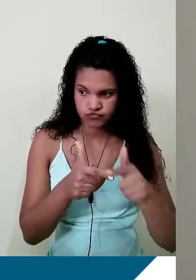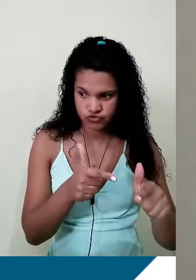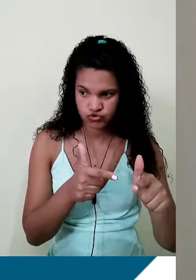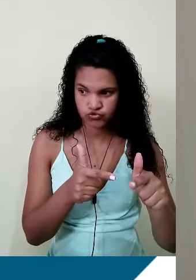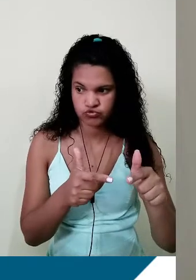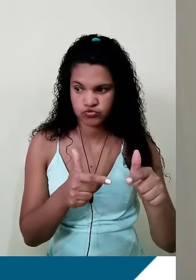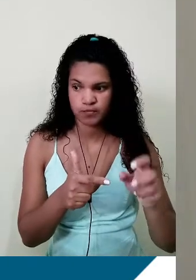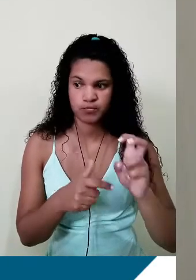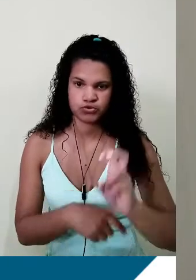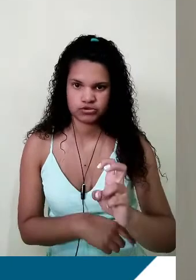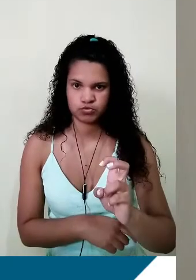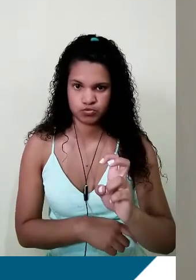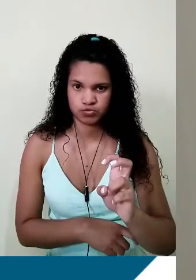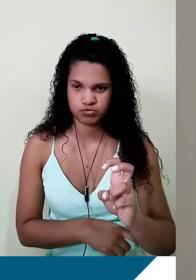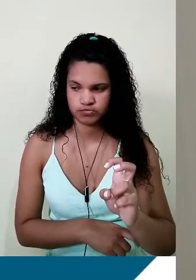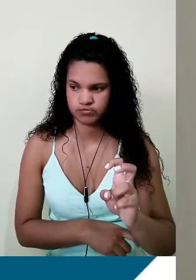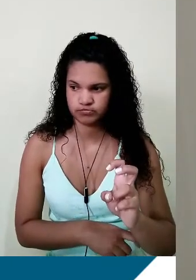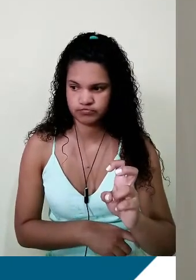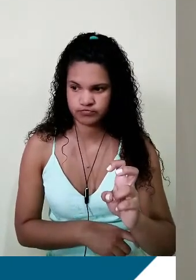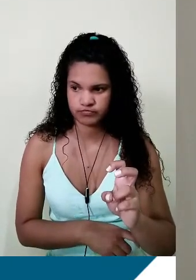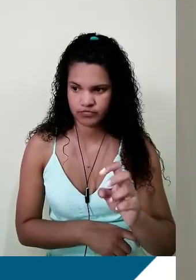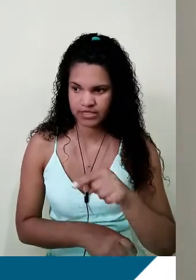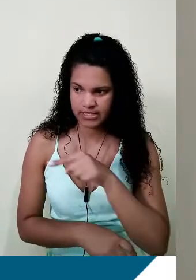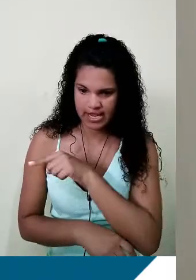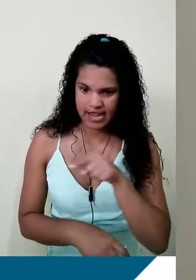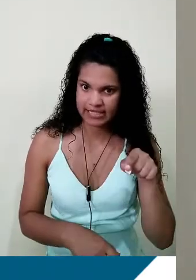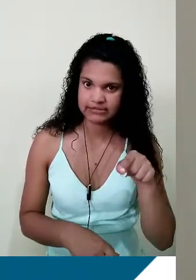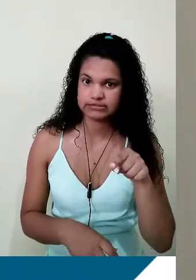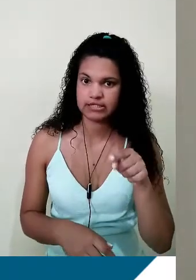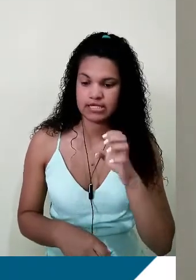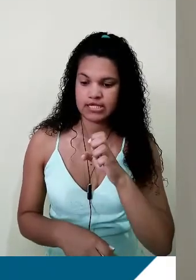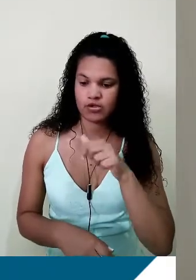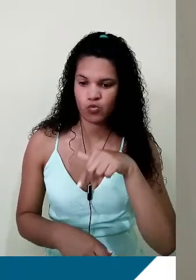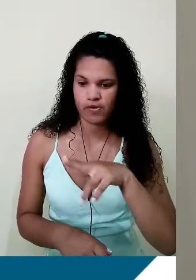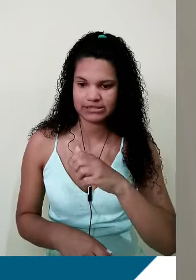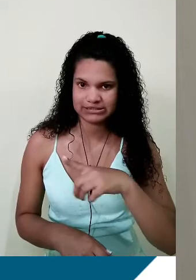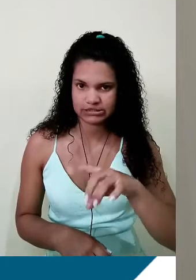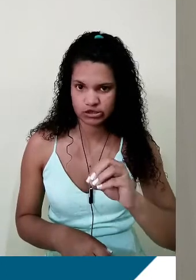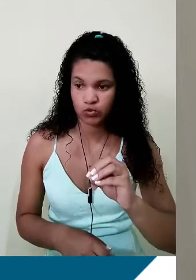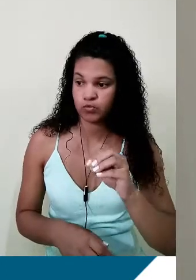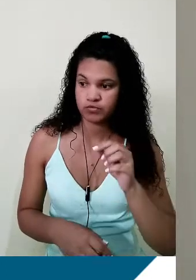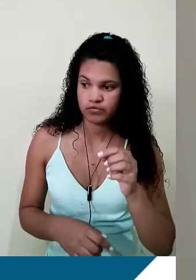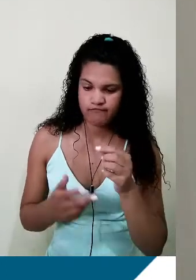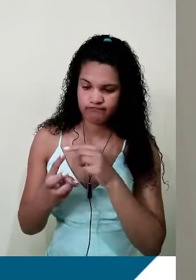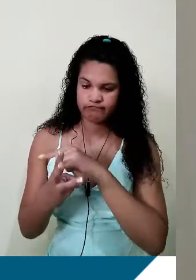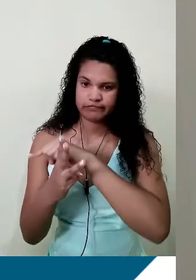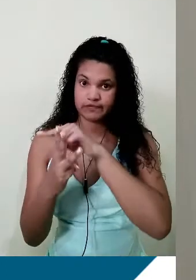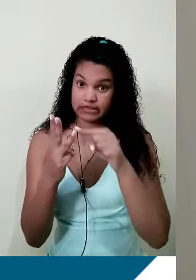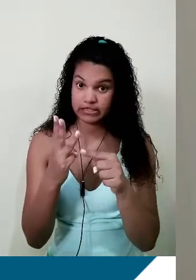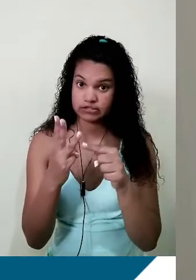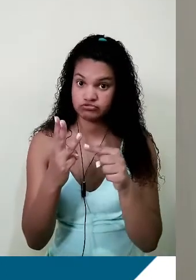5. Esta é a equação de três partes que dá para